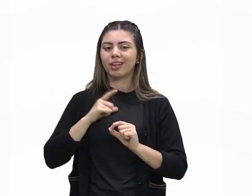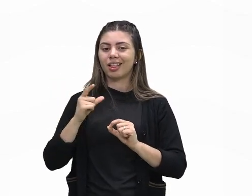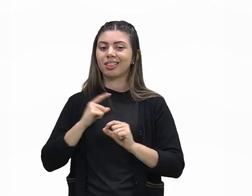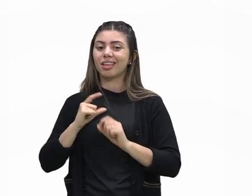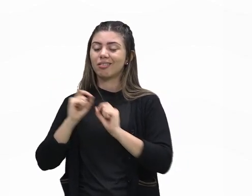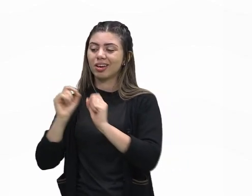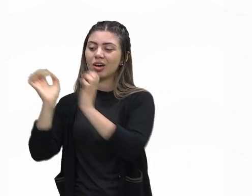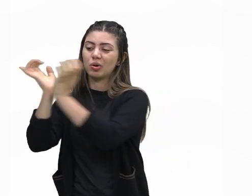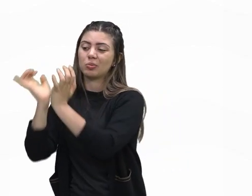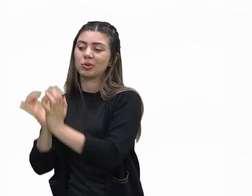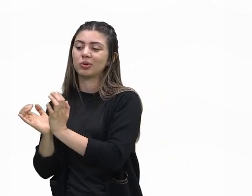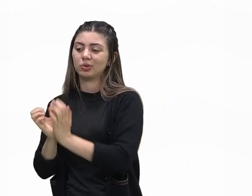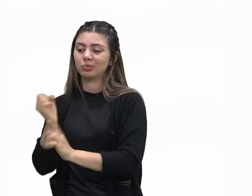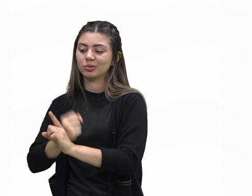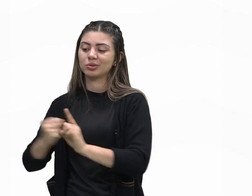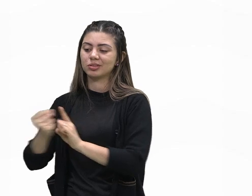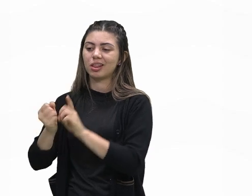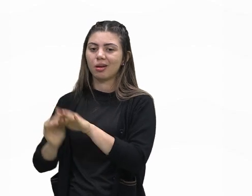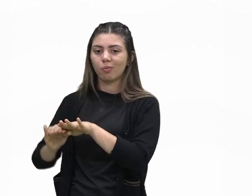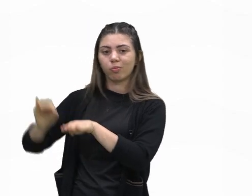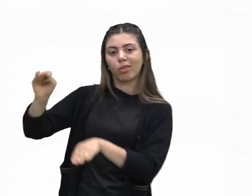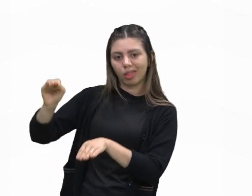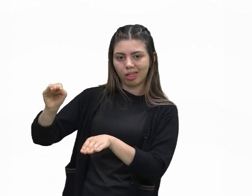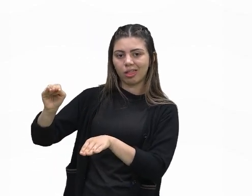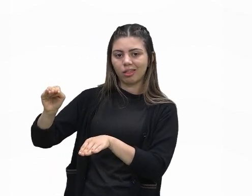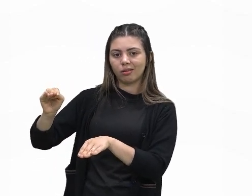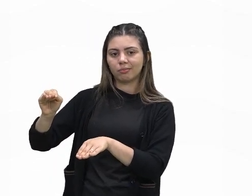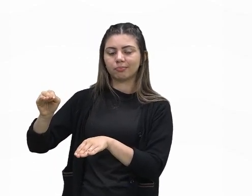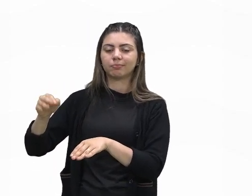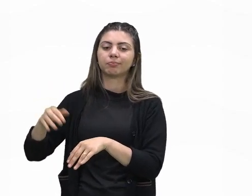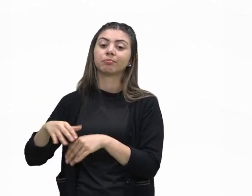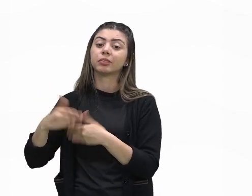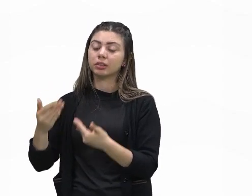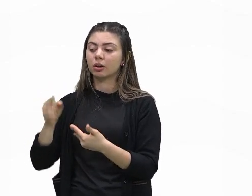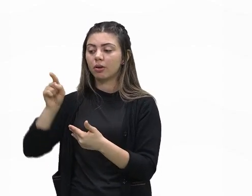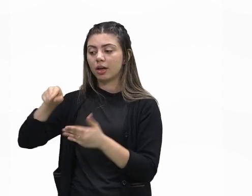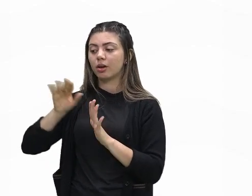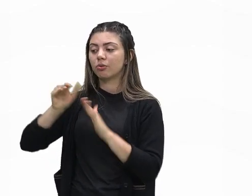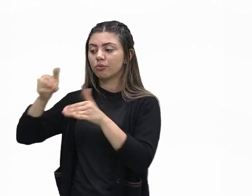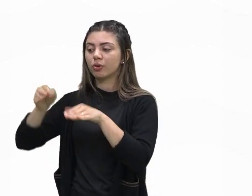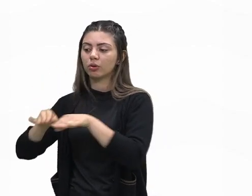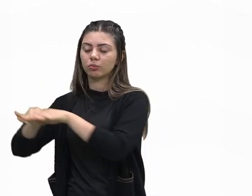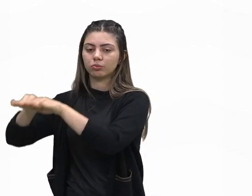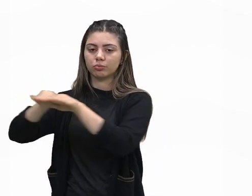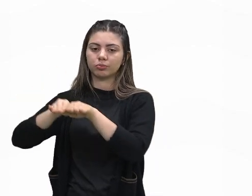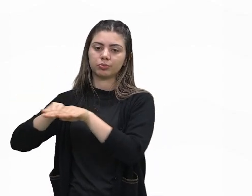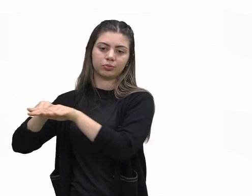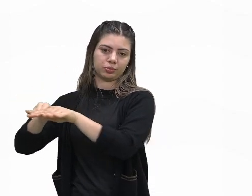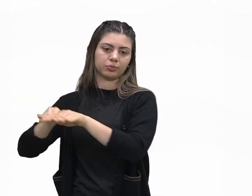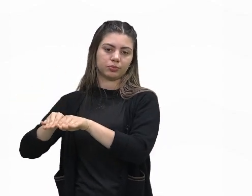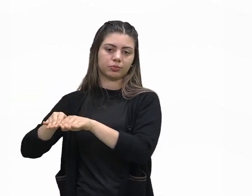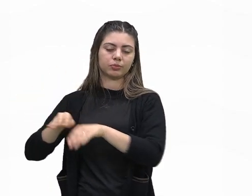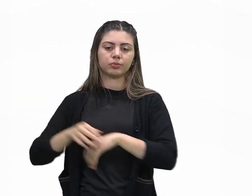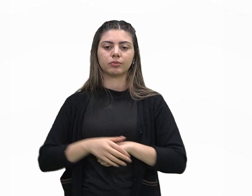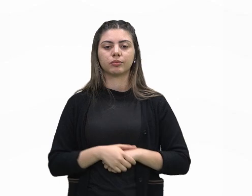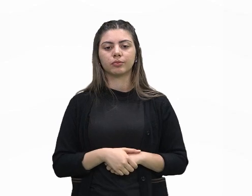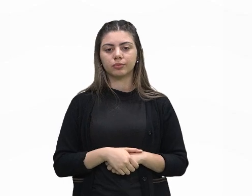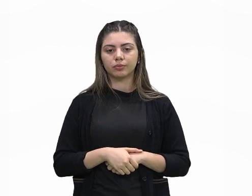desigualdade social que existe, né, em razão da grande diferença de poder econômico entre classes